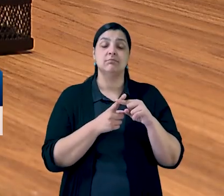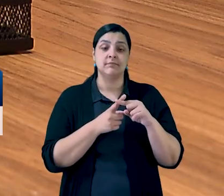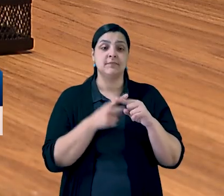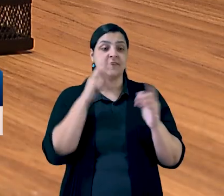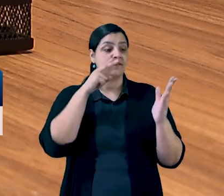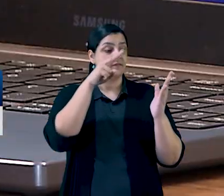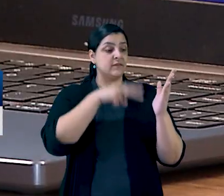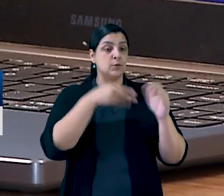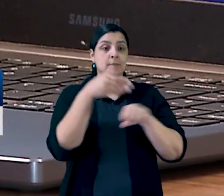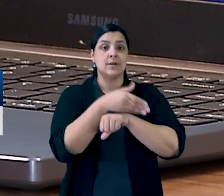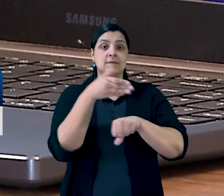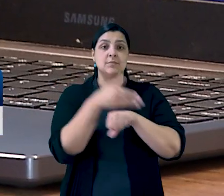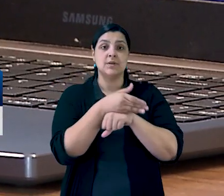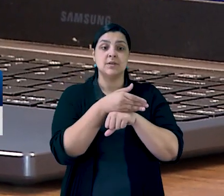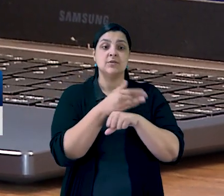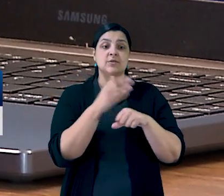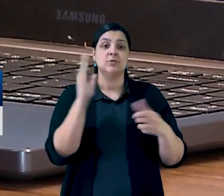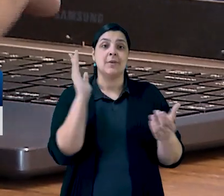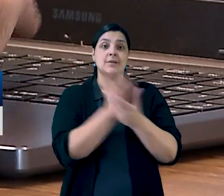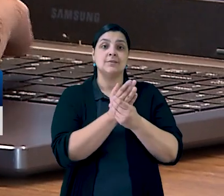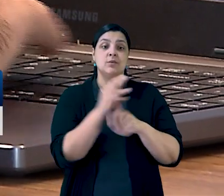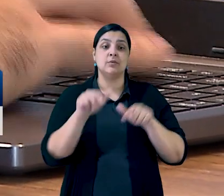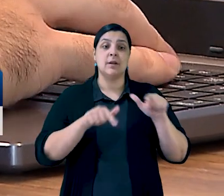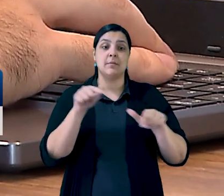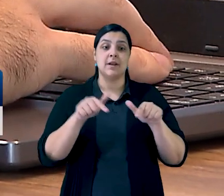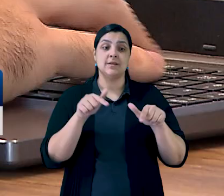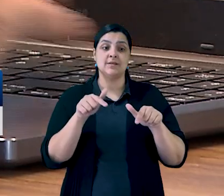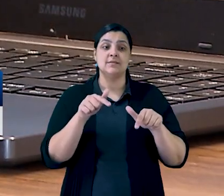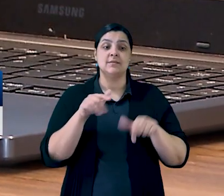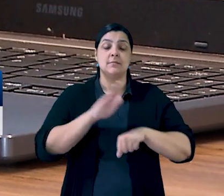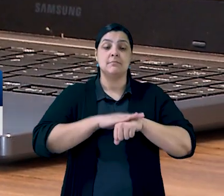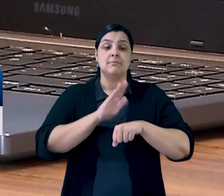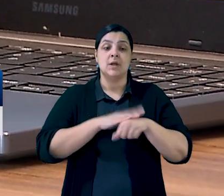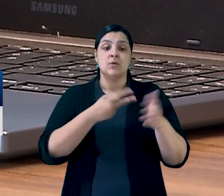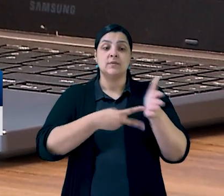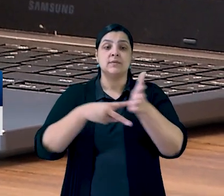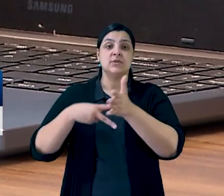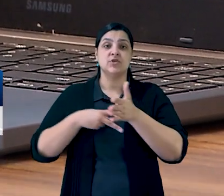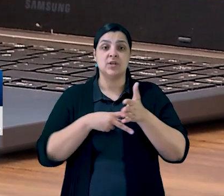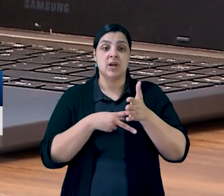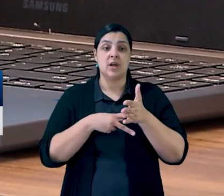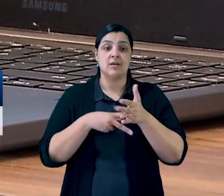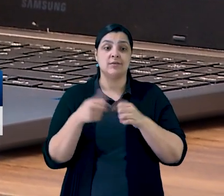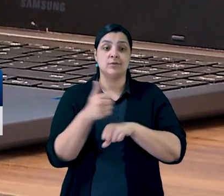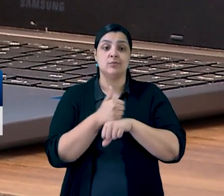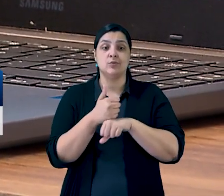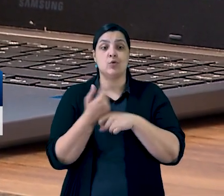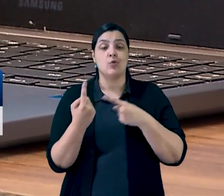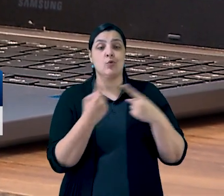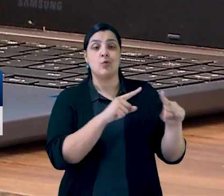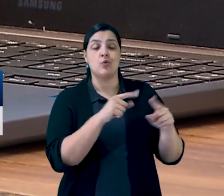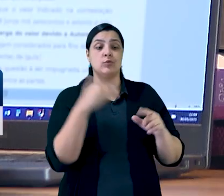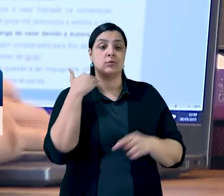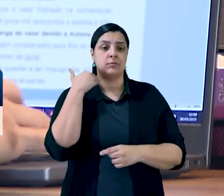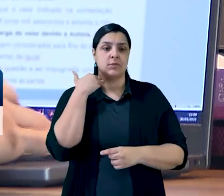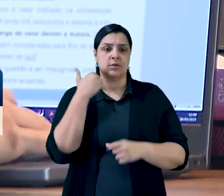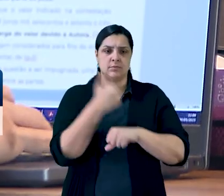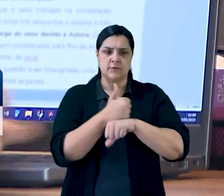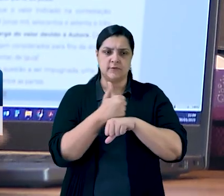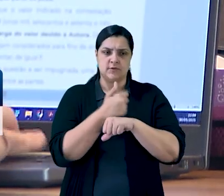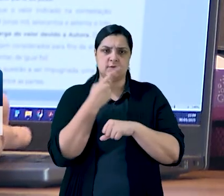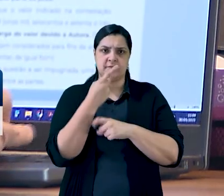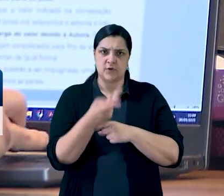pelo fato de constarem como participantes de uma ação trabalhista ajuizada pelo sindicato da categoria contra o banco.